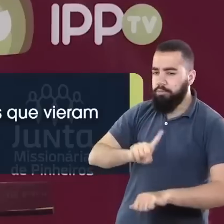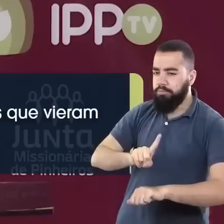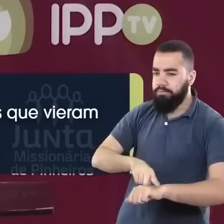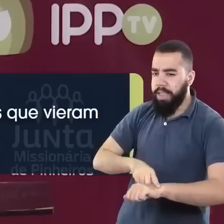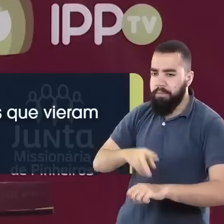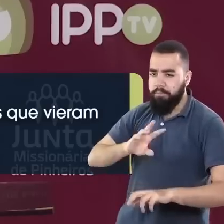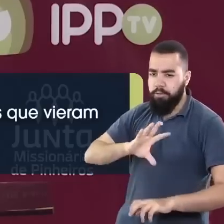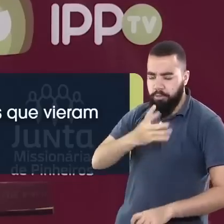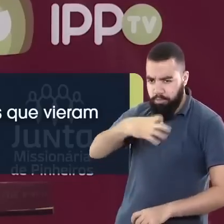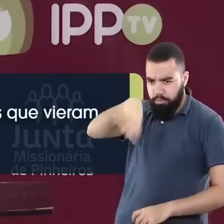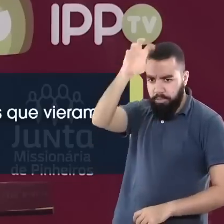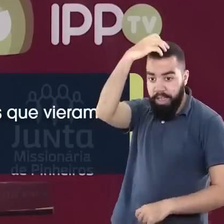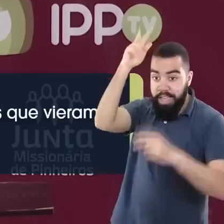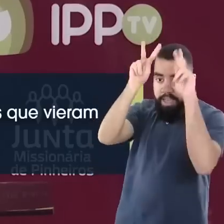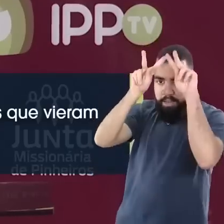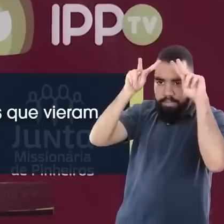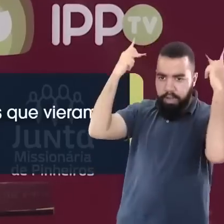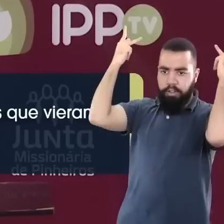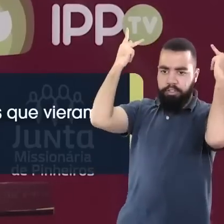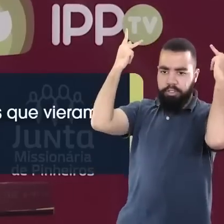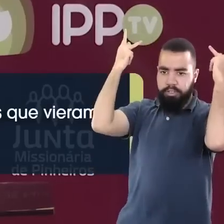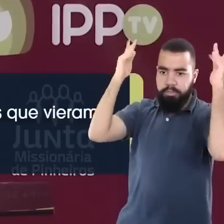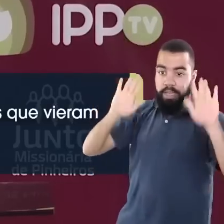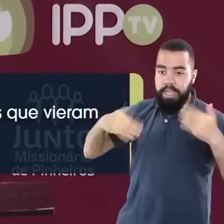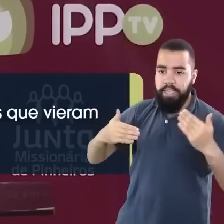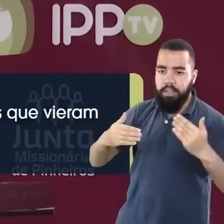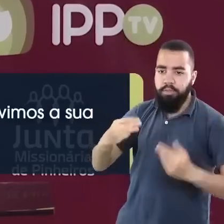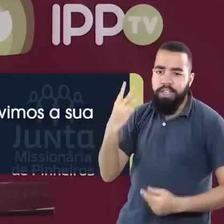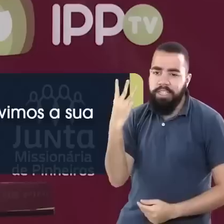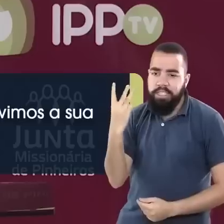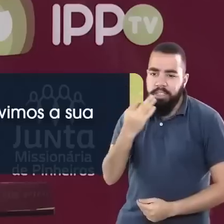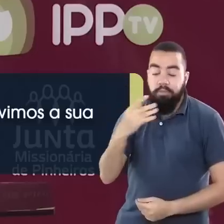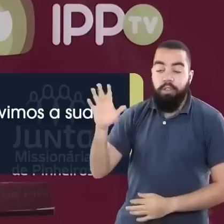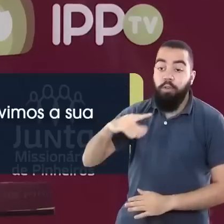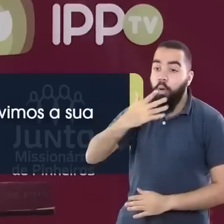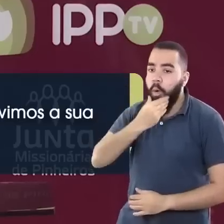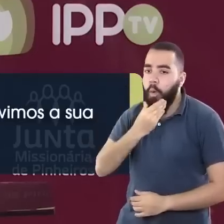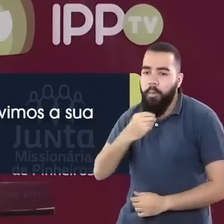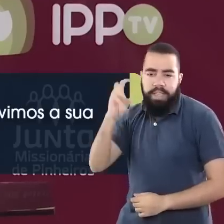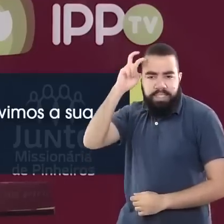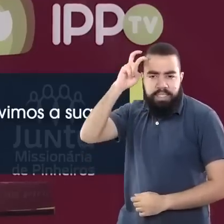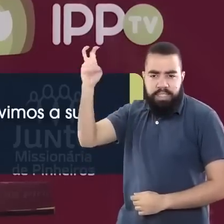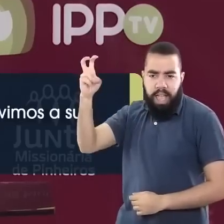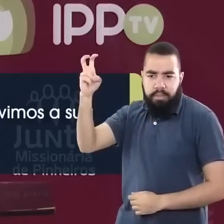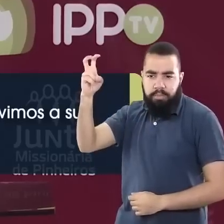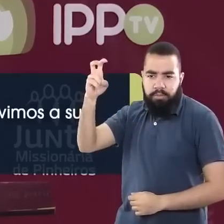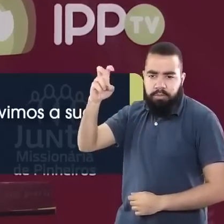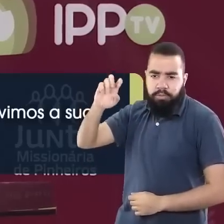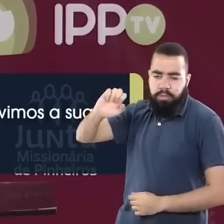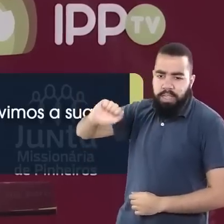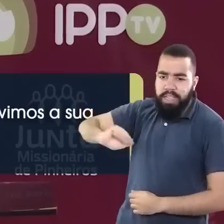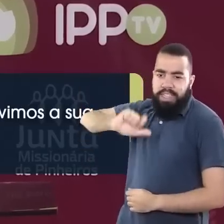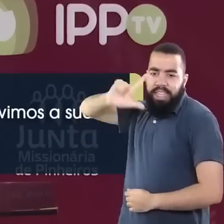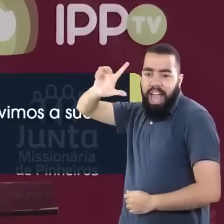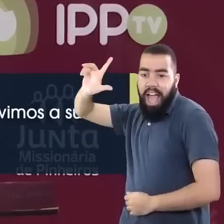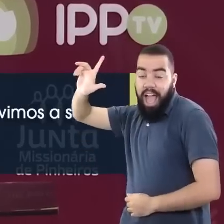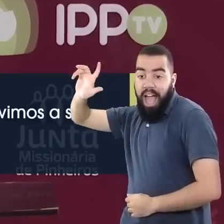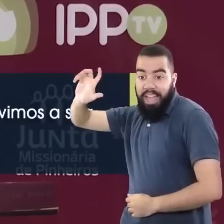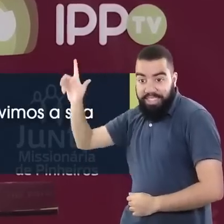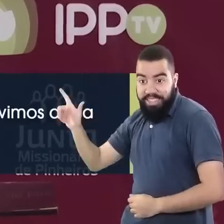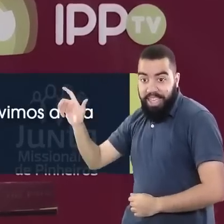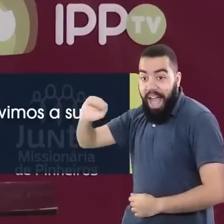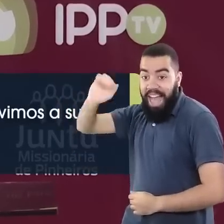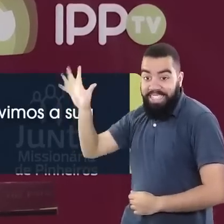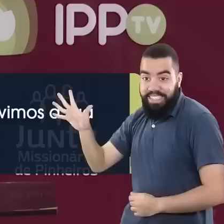Herodes Eis que vieram os magos do oriente a Jerusalém e perguntavam onde